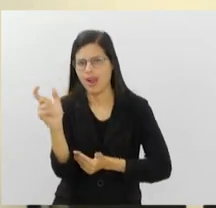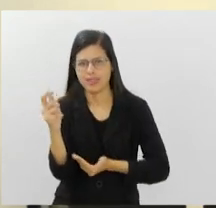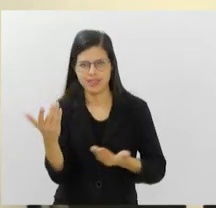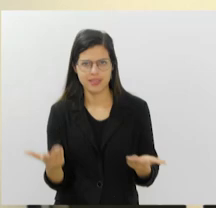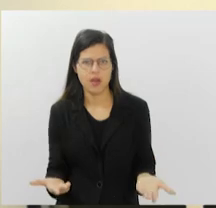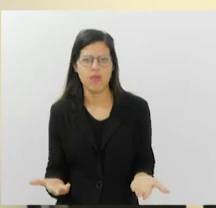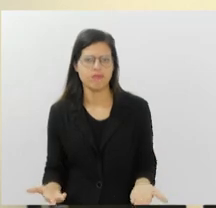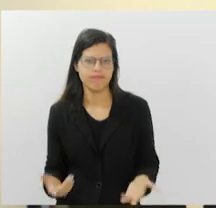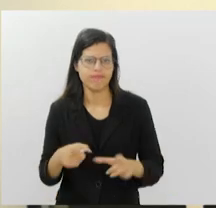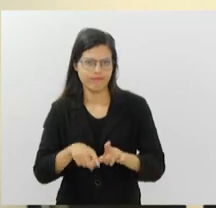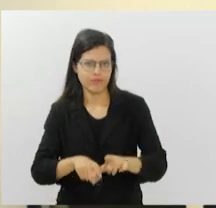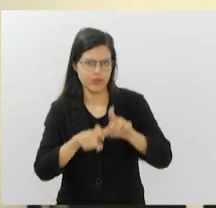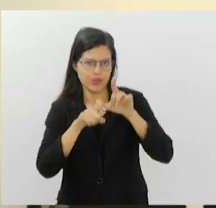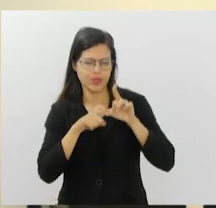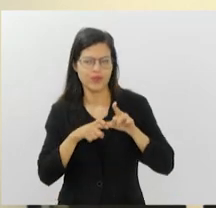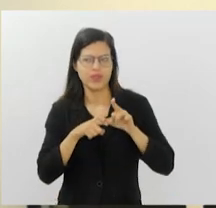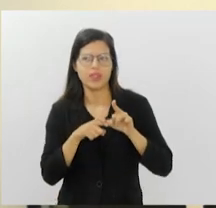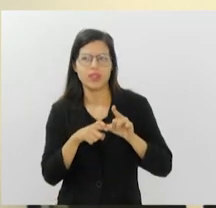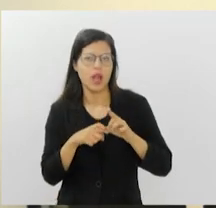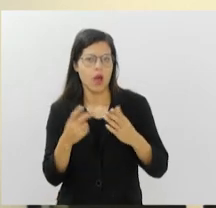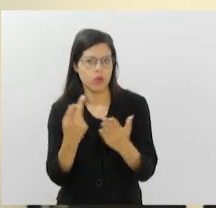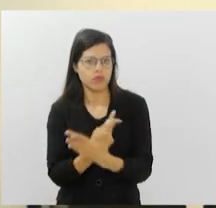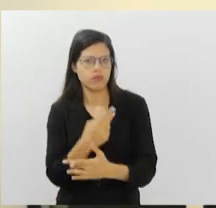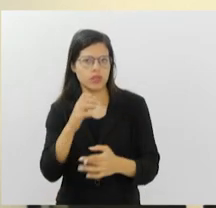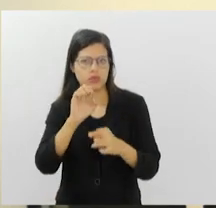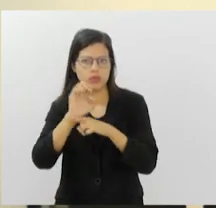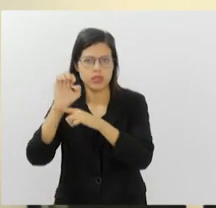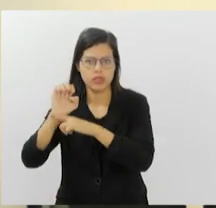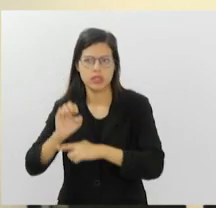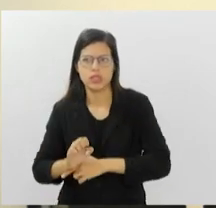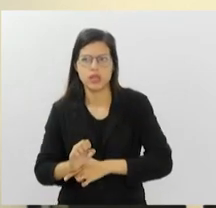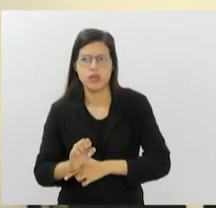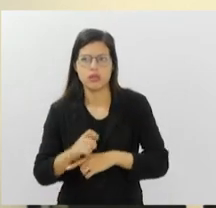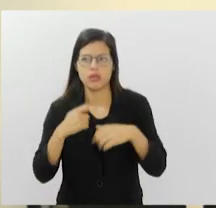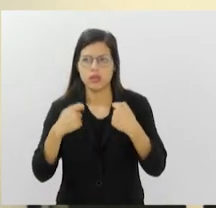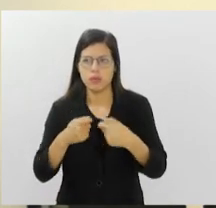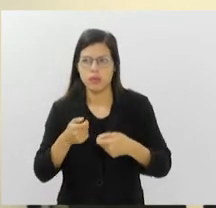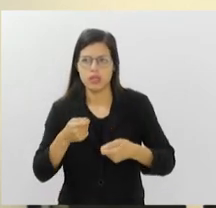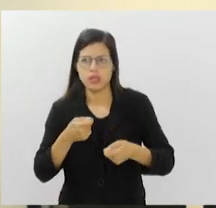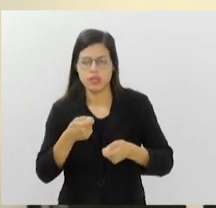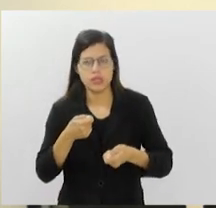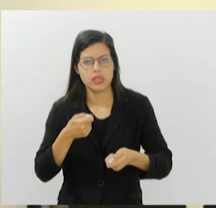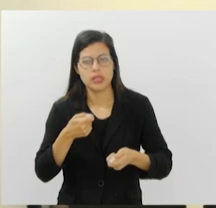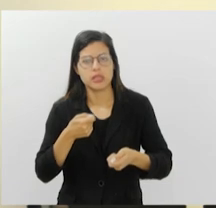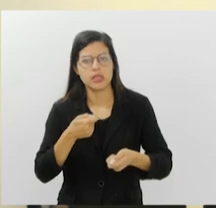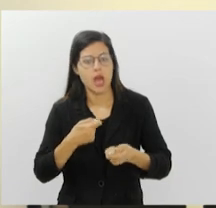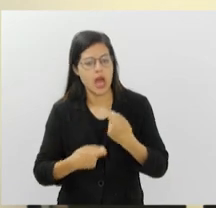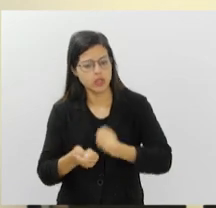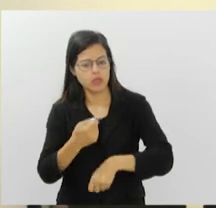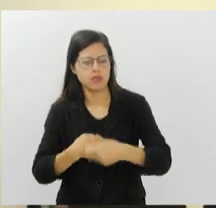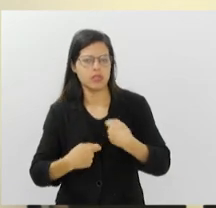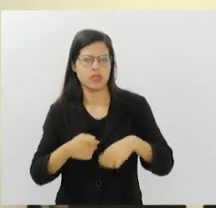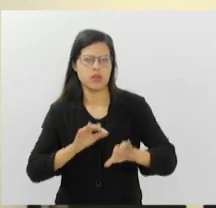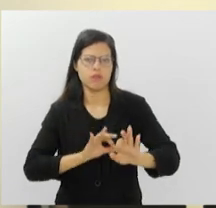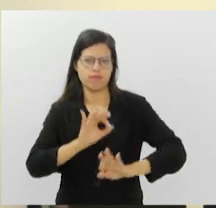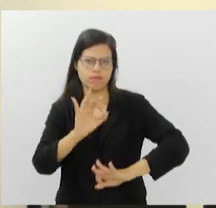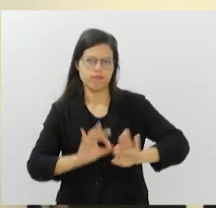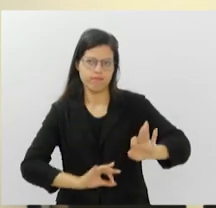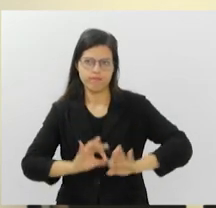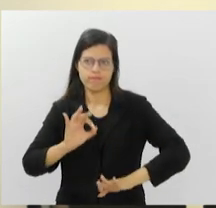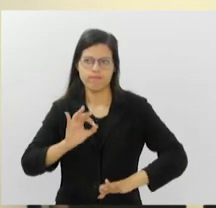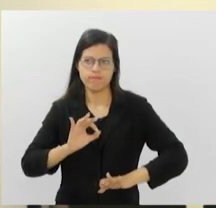acontece hoje com os estados na relação com a União. Então a gente tem que administrar esse dia a dia, tem